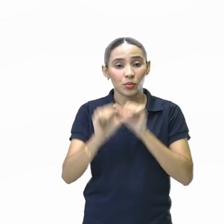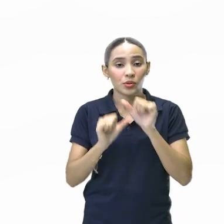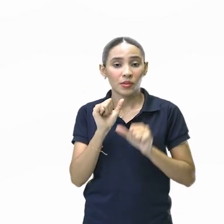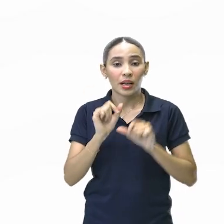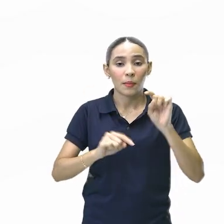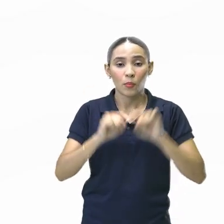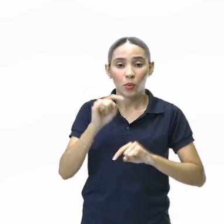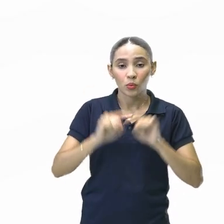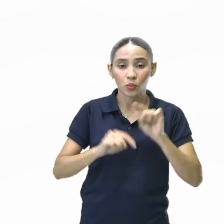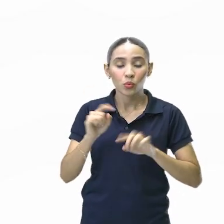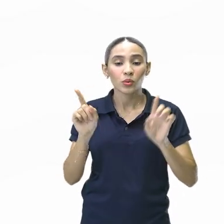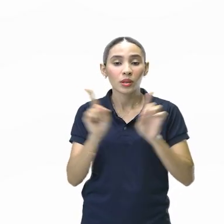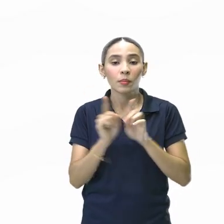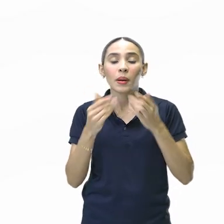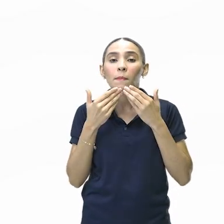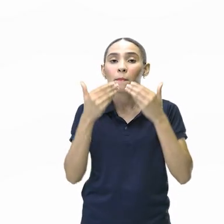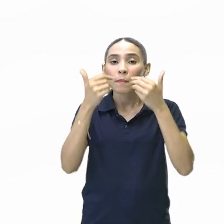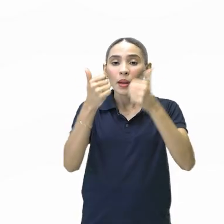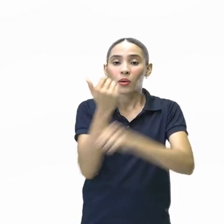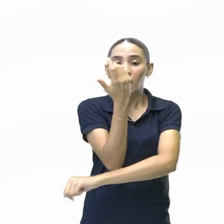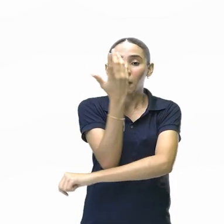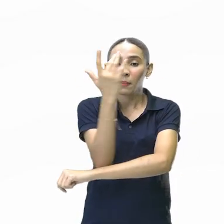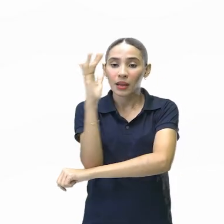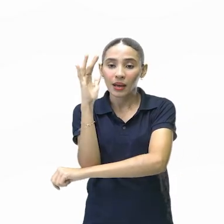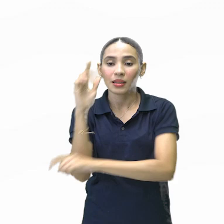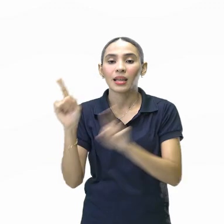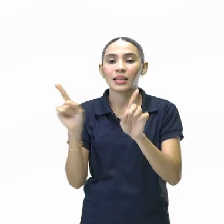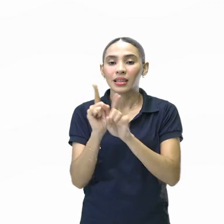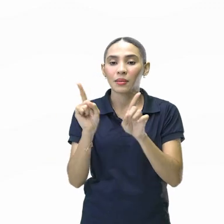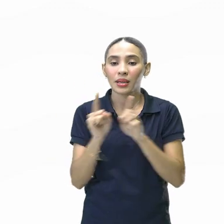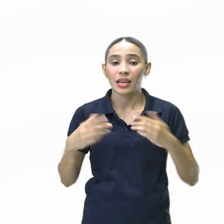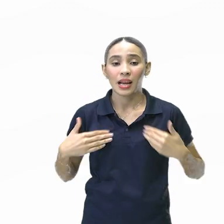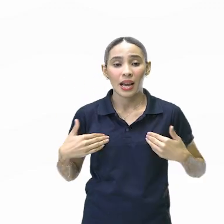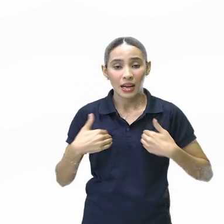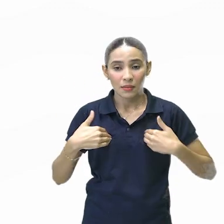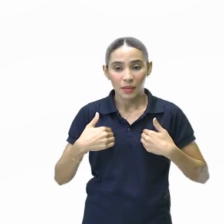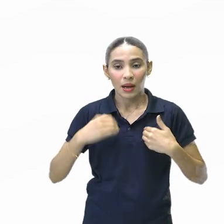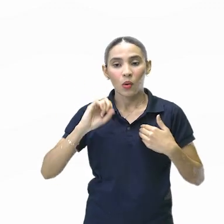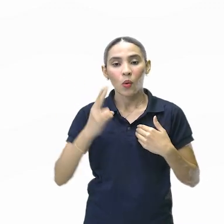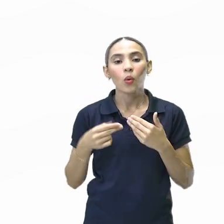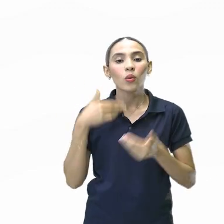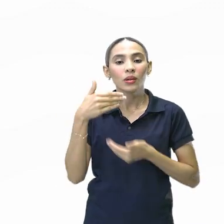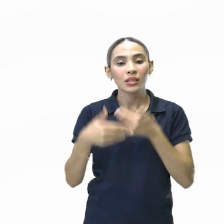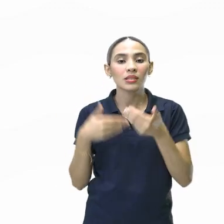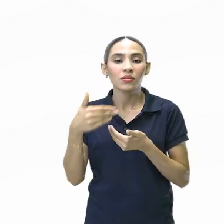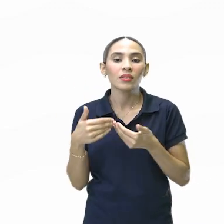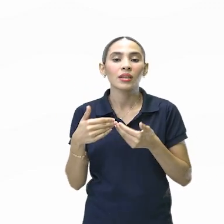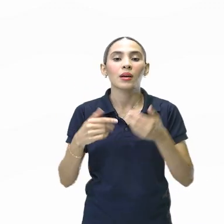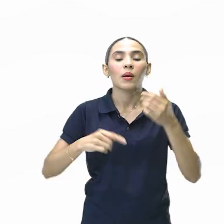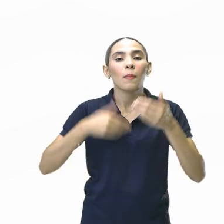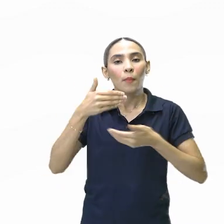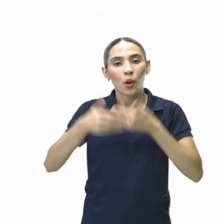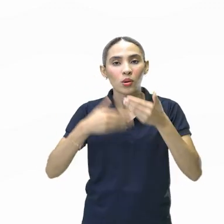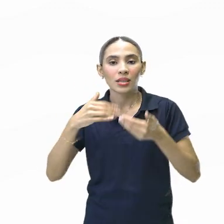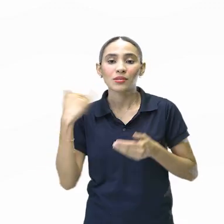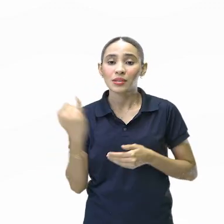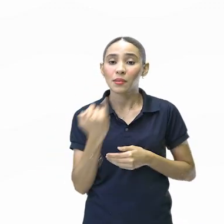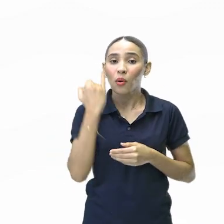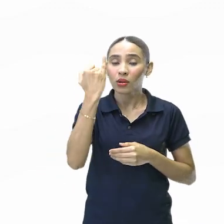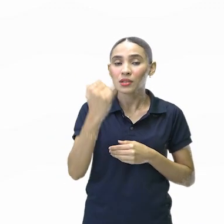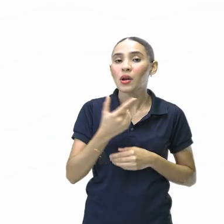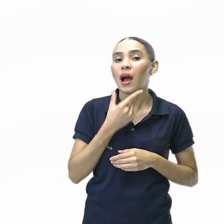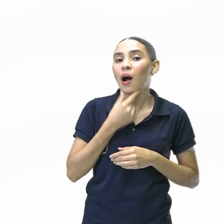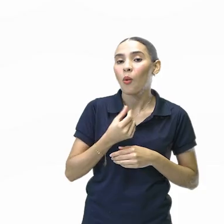modificar produtos, melhorar plantas e animais, ou também para desenvolver processos